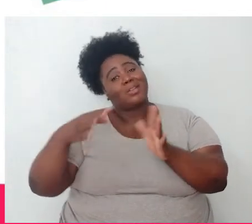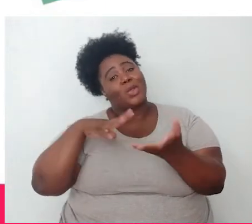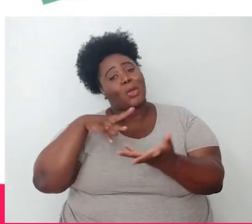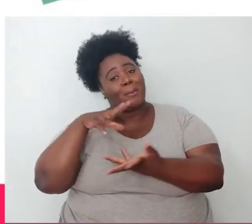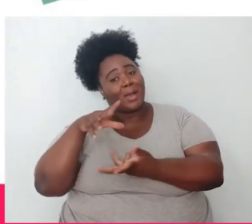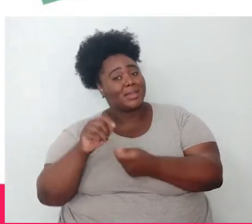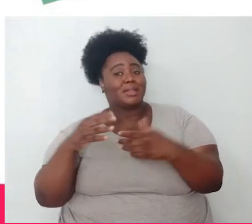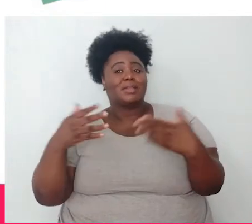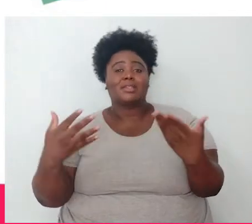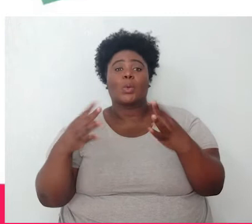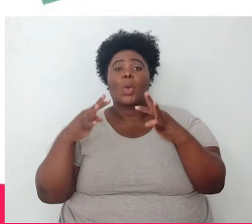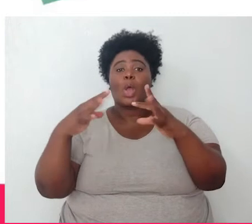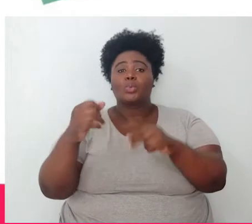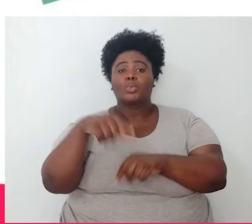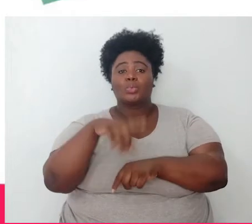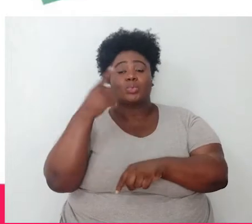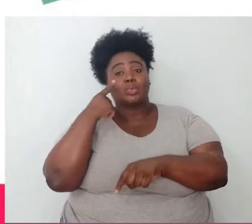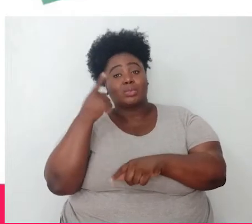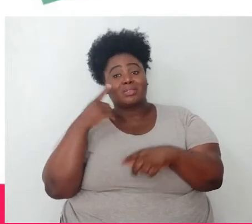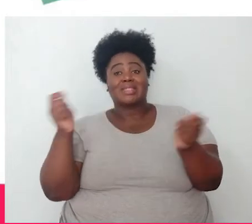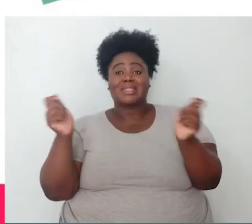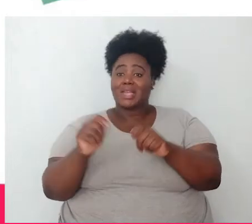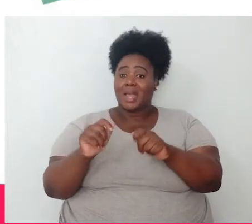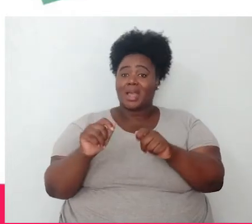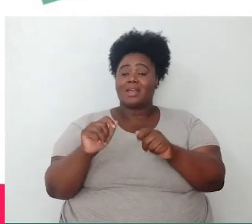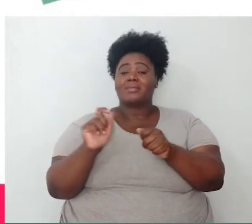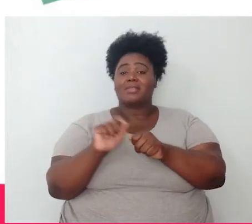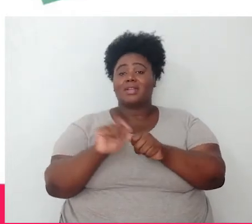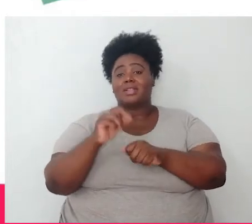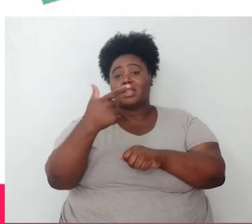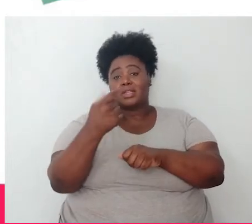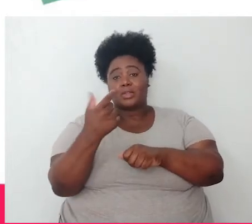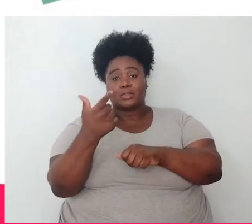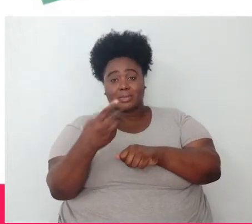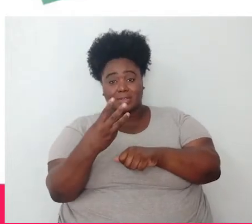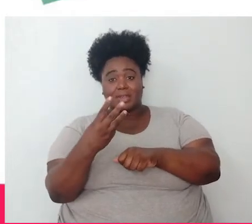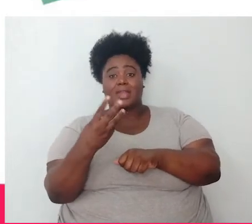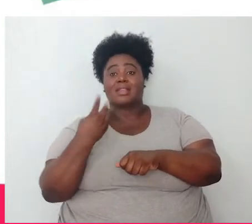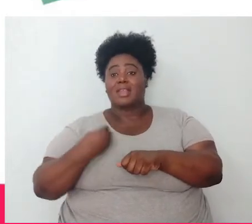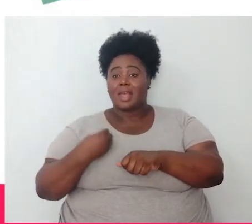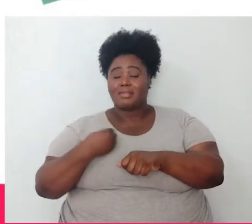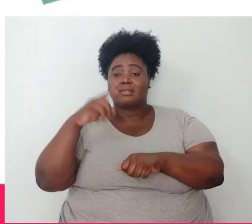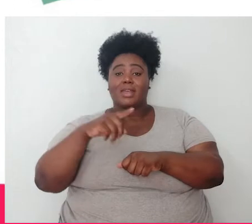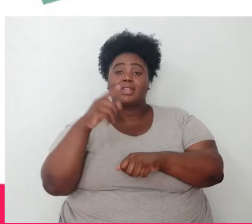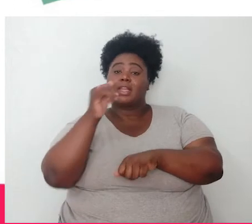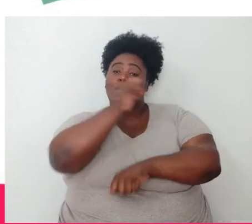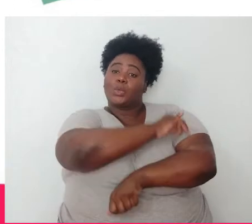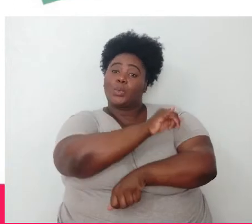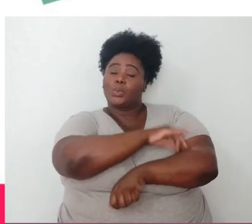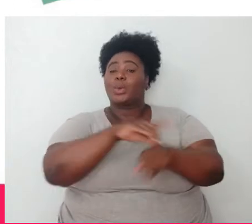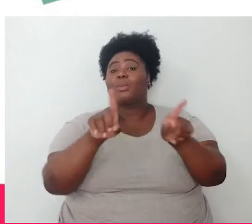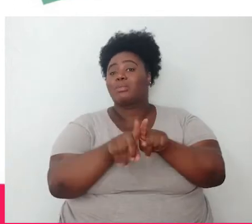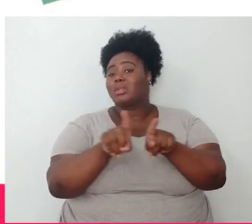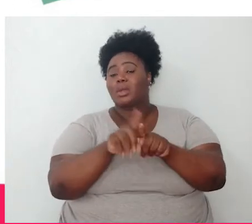globalização. E tudo isso, ao meu ver, coube trazer em 2013 nessa vivência com o Rio de Janeiro e também